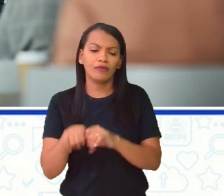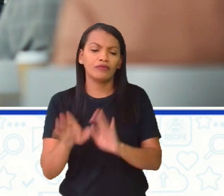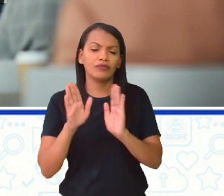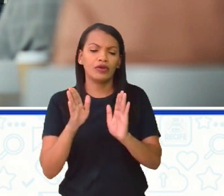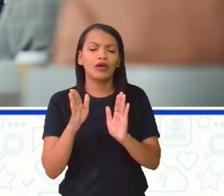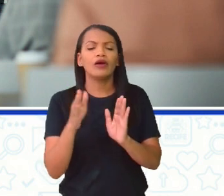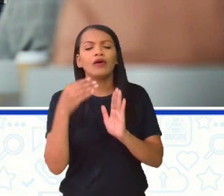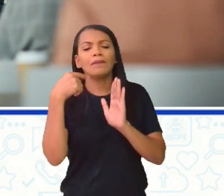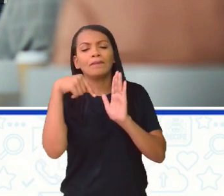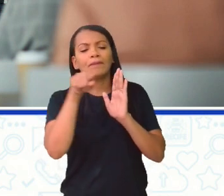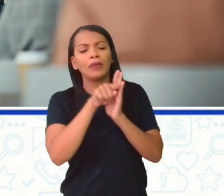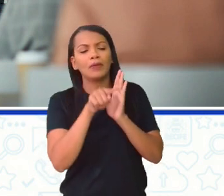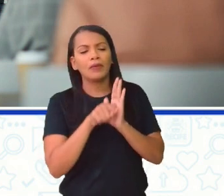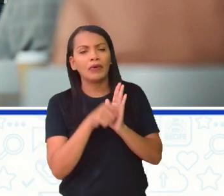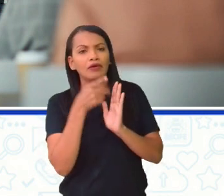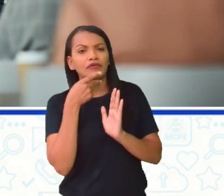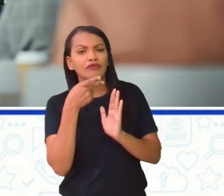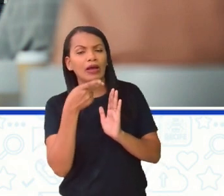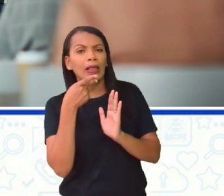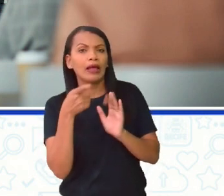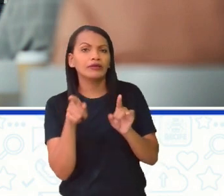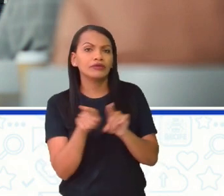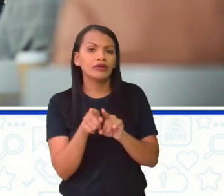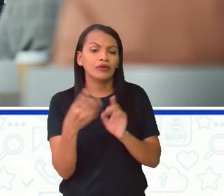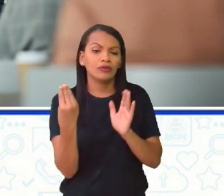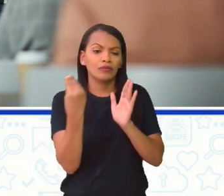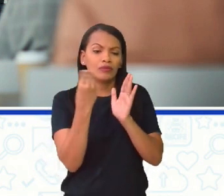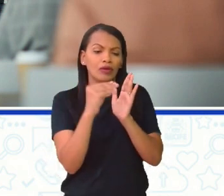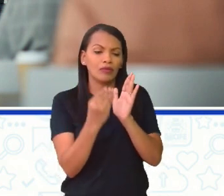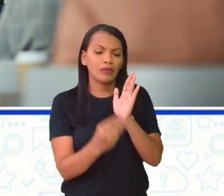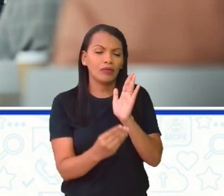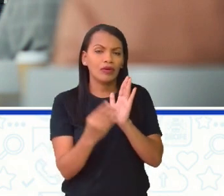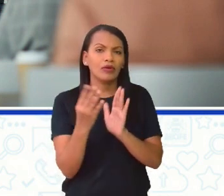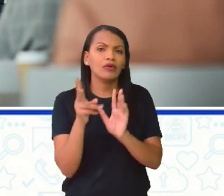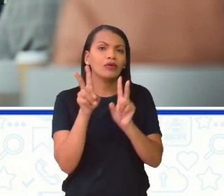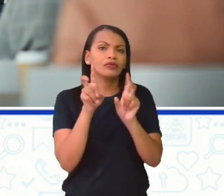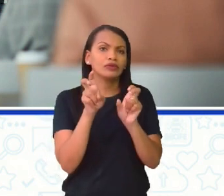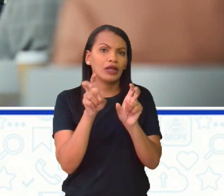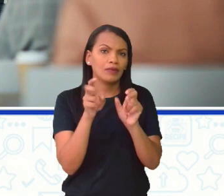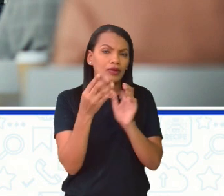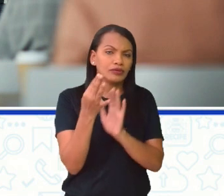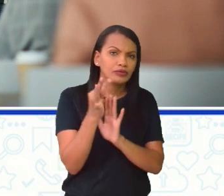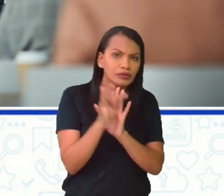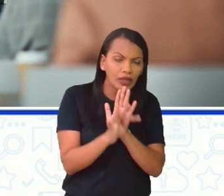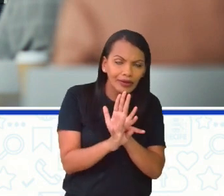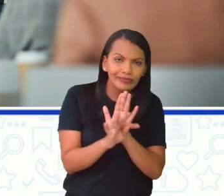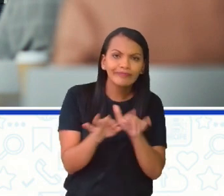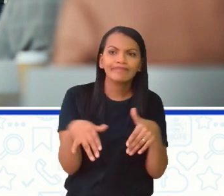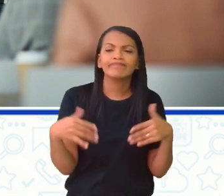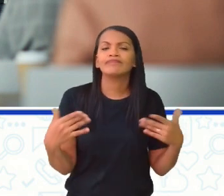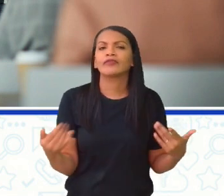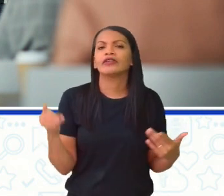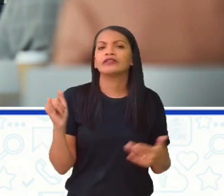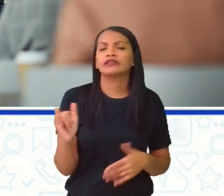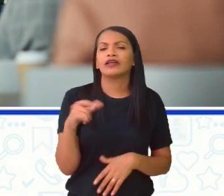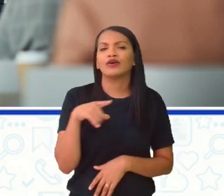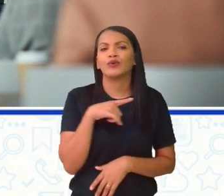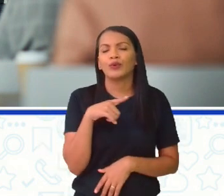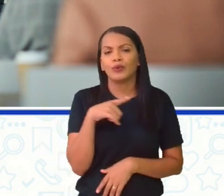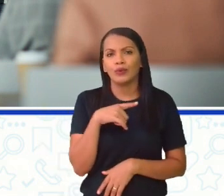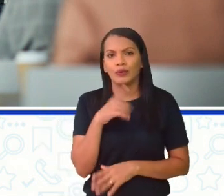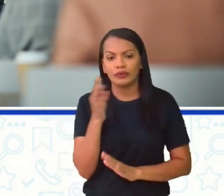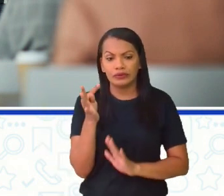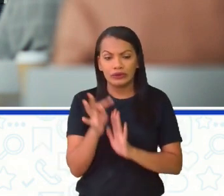será falado, incluindo os temas do texto, não é? E aí, no caso de ser um texto